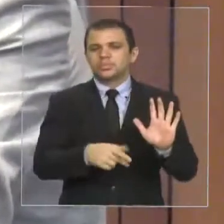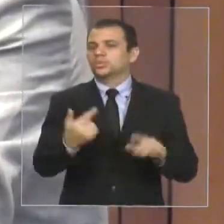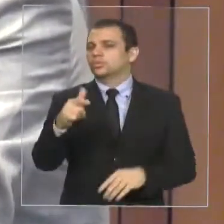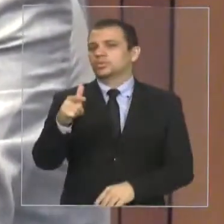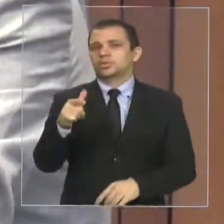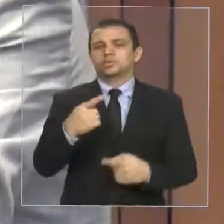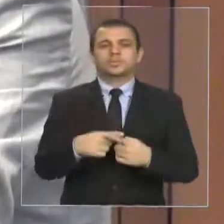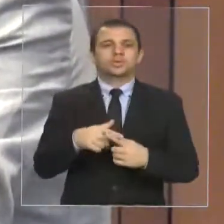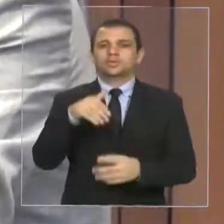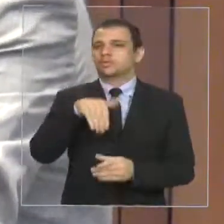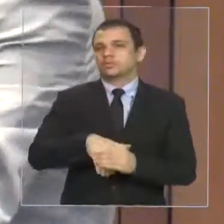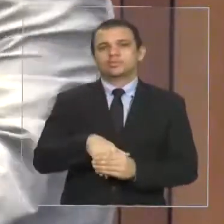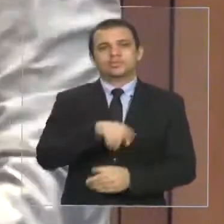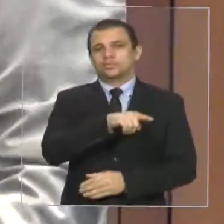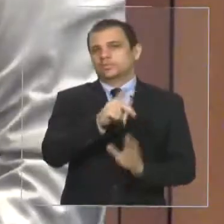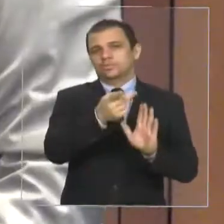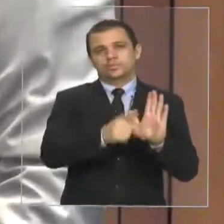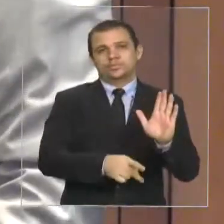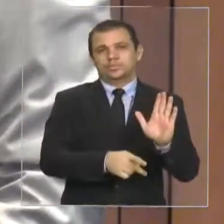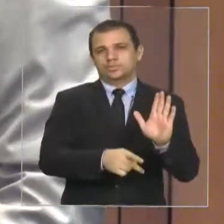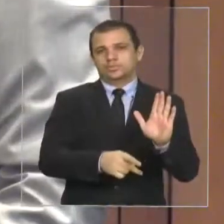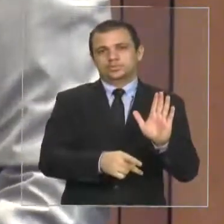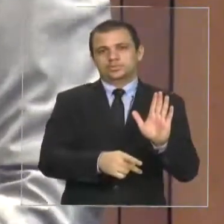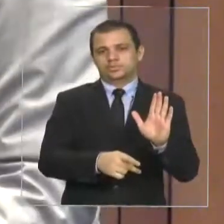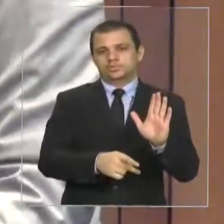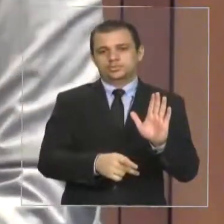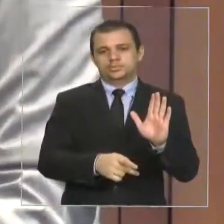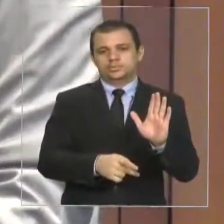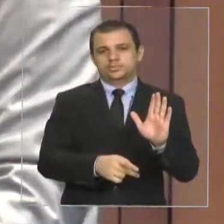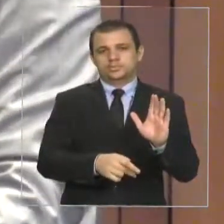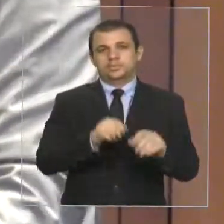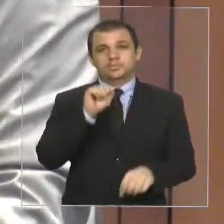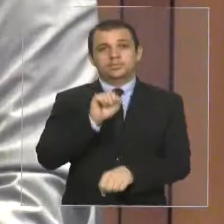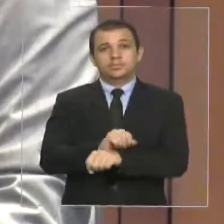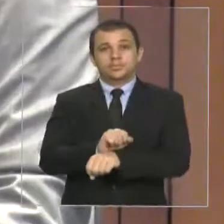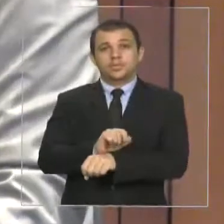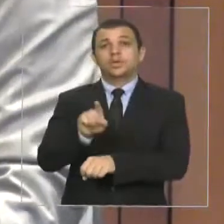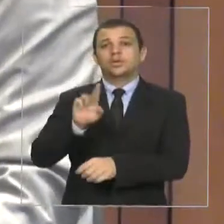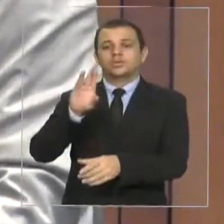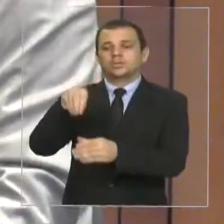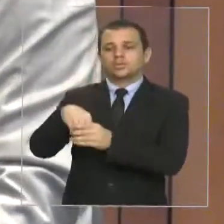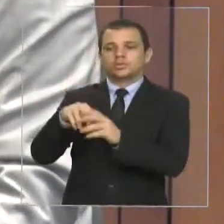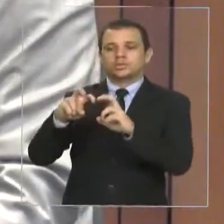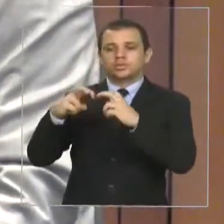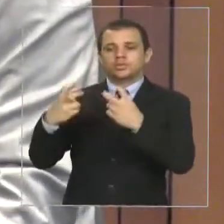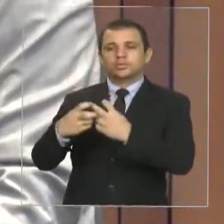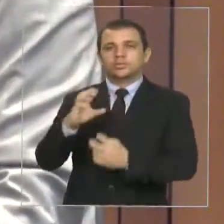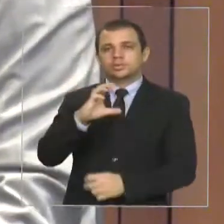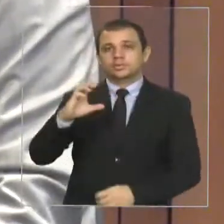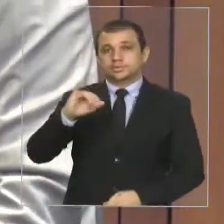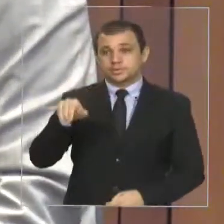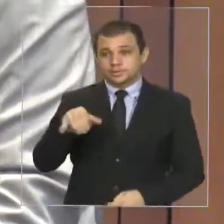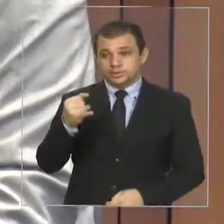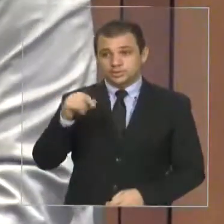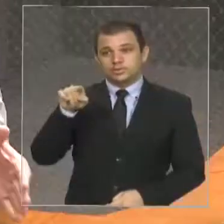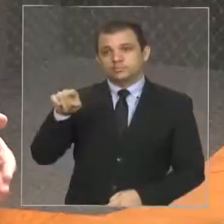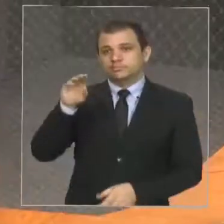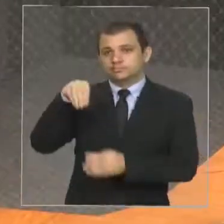apreciou. O projeto parou na CCJ, na Comissão de Constituição e